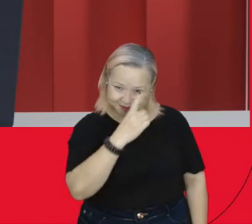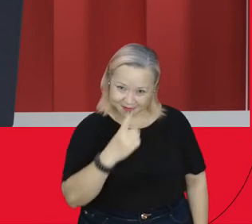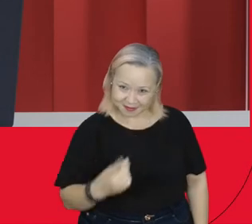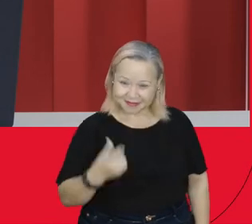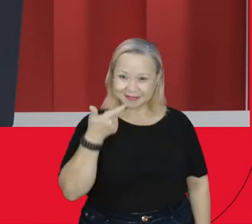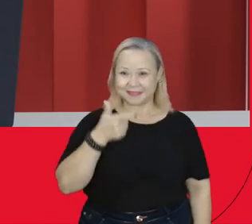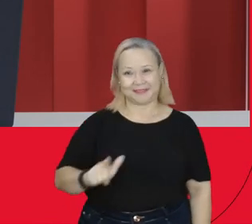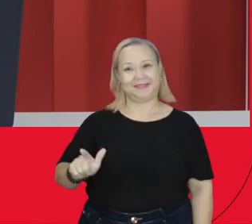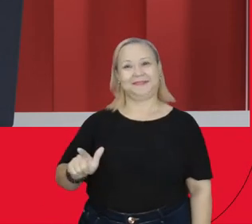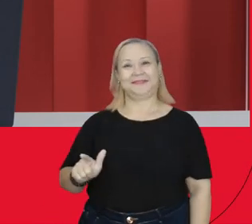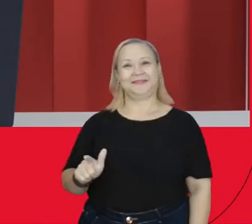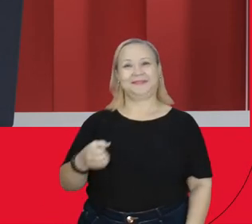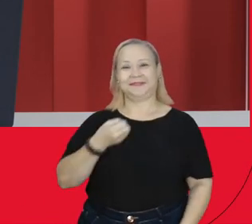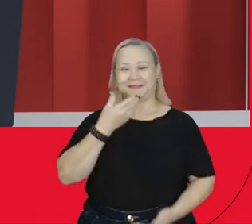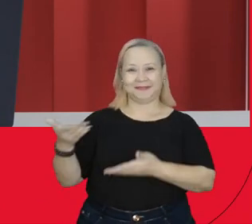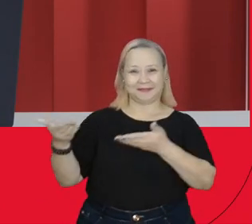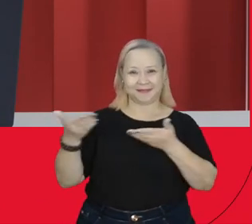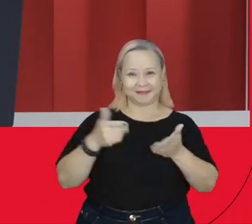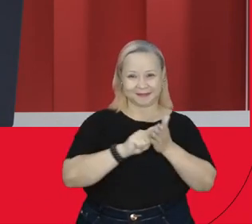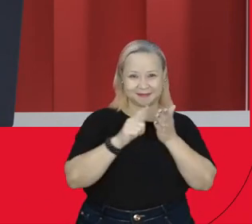ao Jornal PT Brasil.